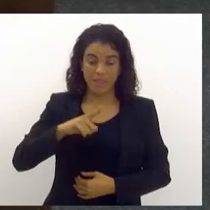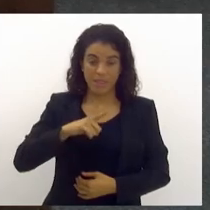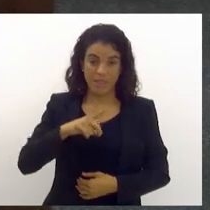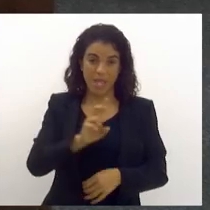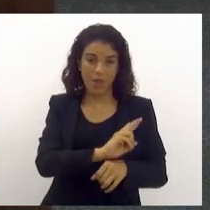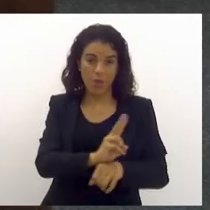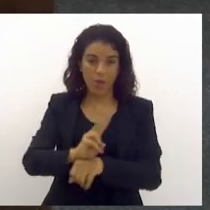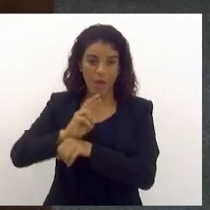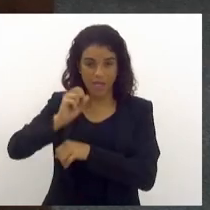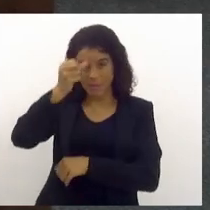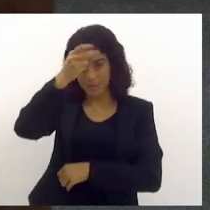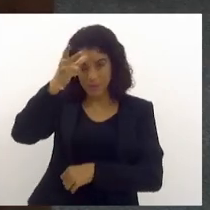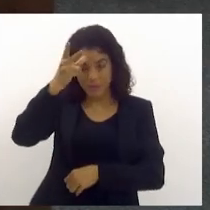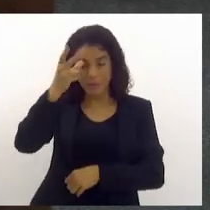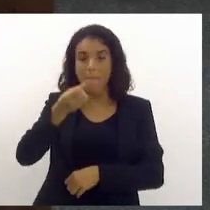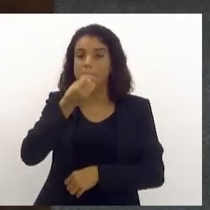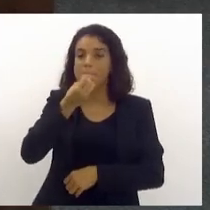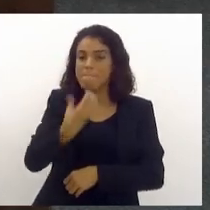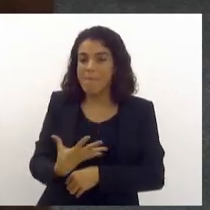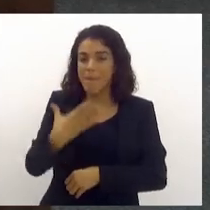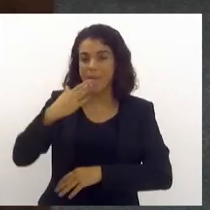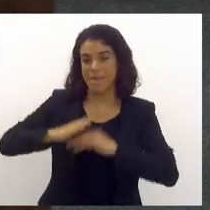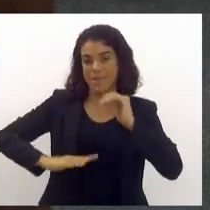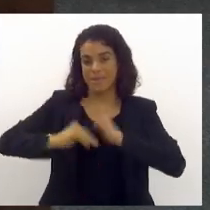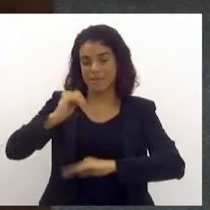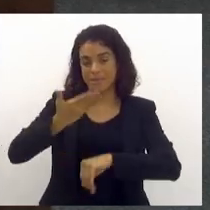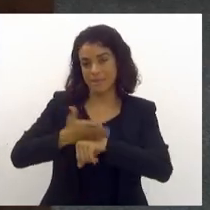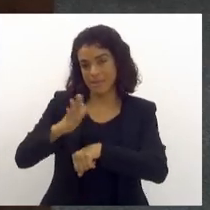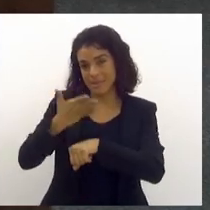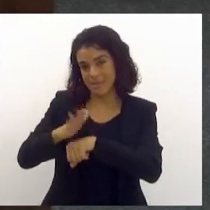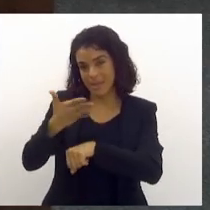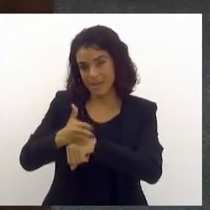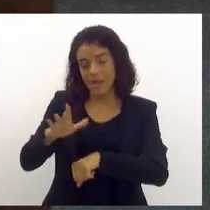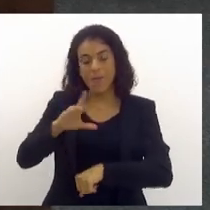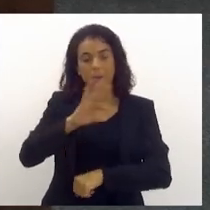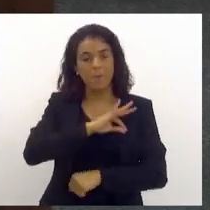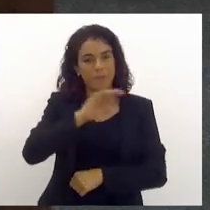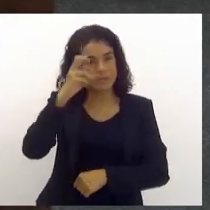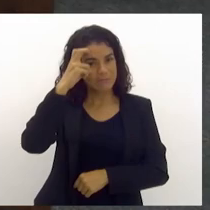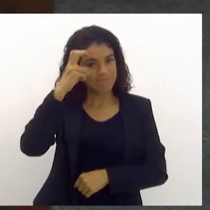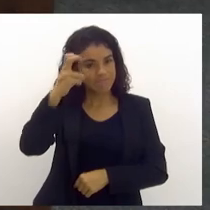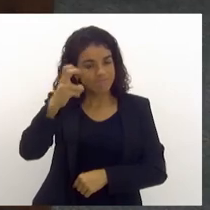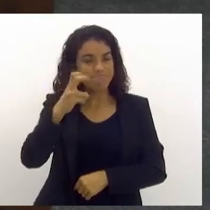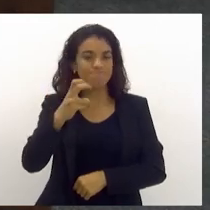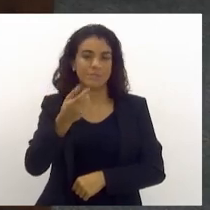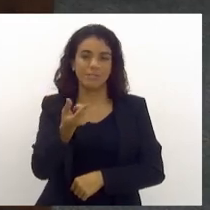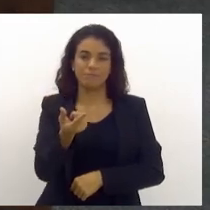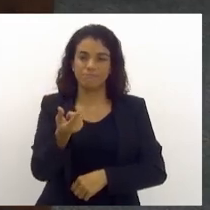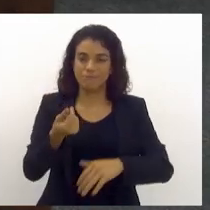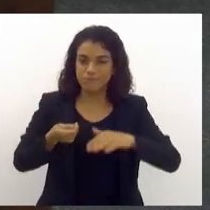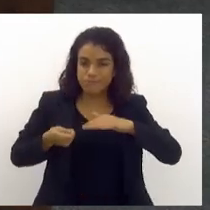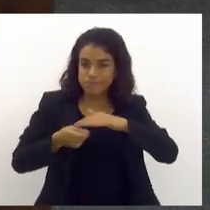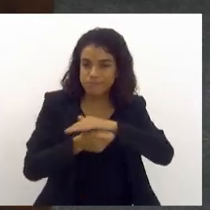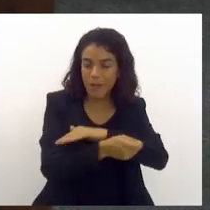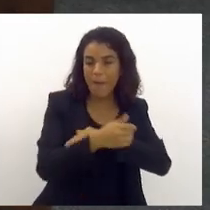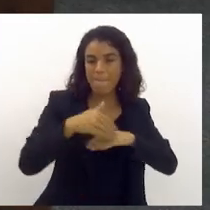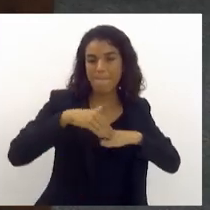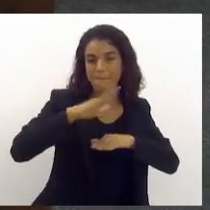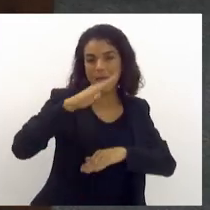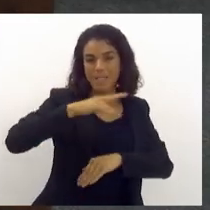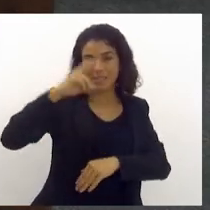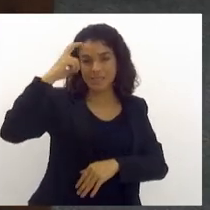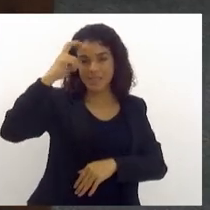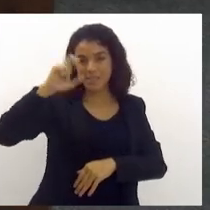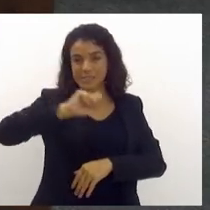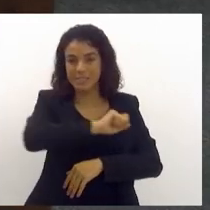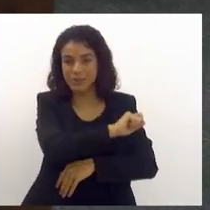municipais bem treinados, ter uma polícia inteligente, que invista mais inteligência